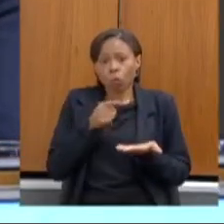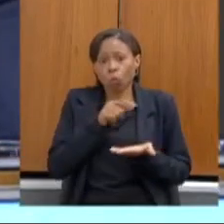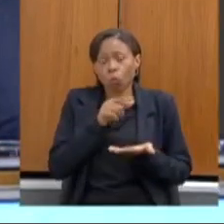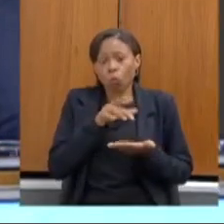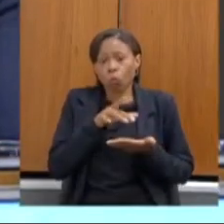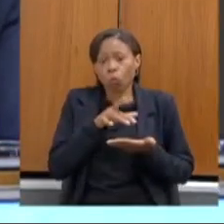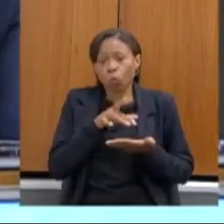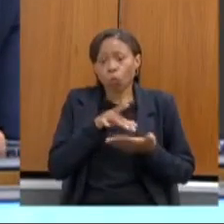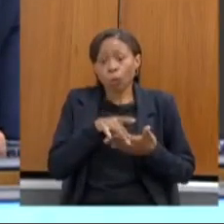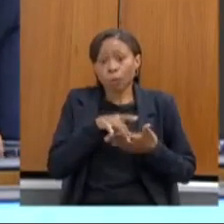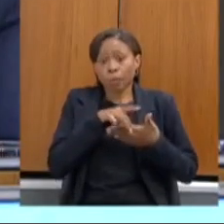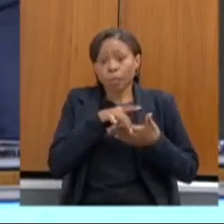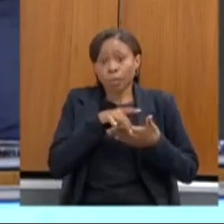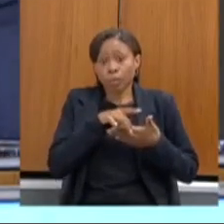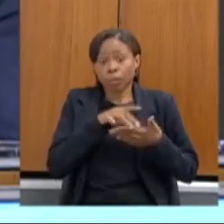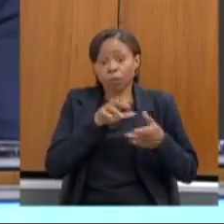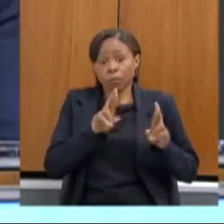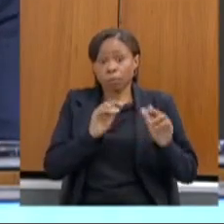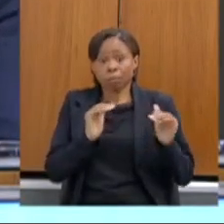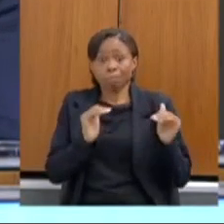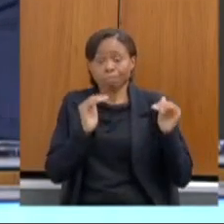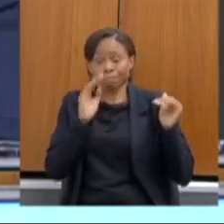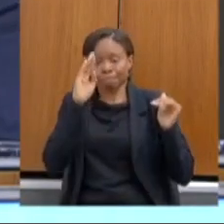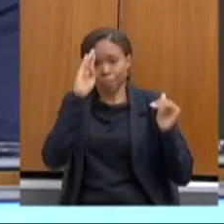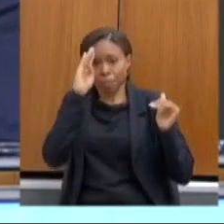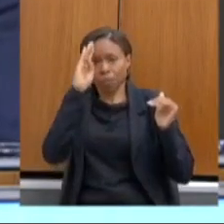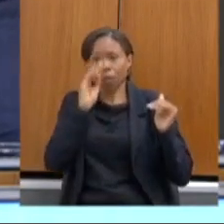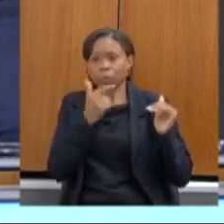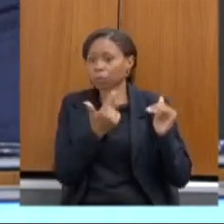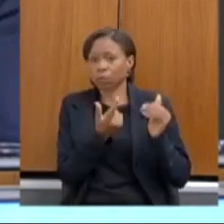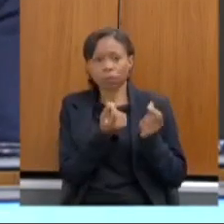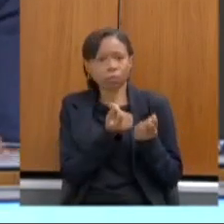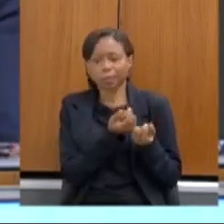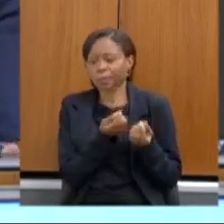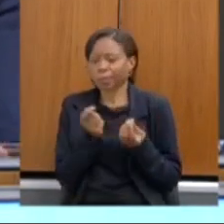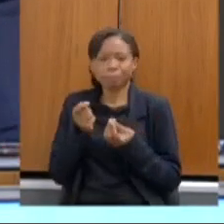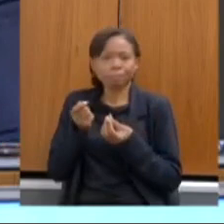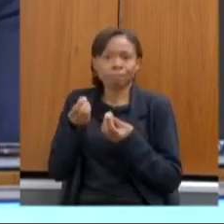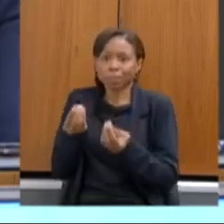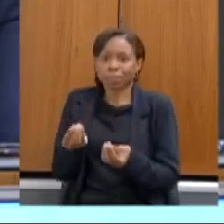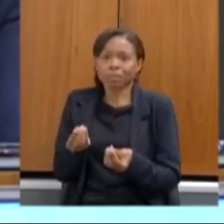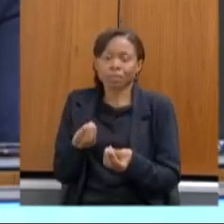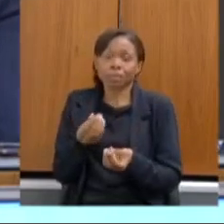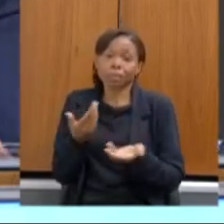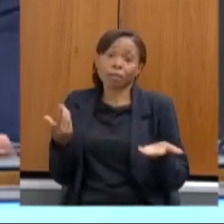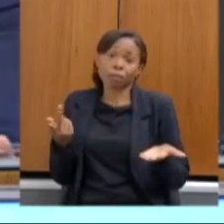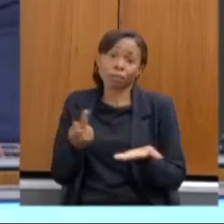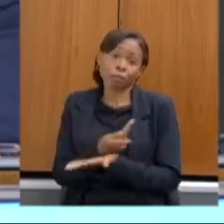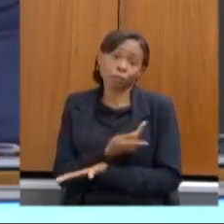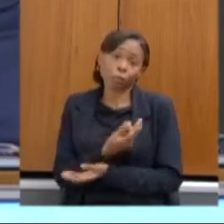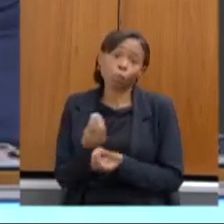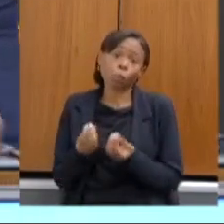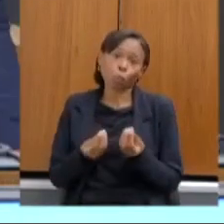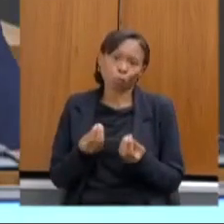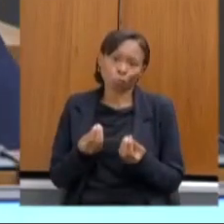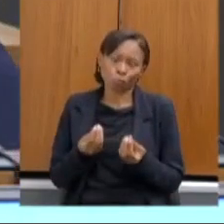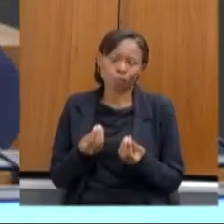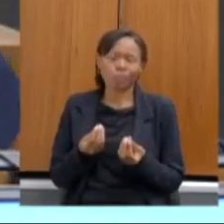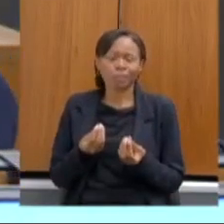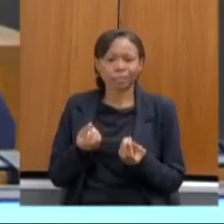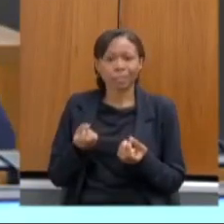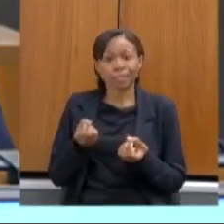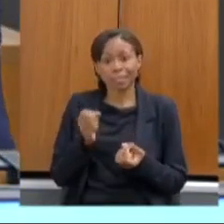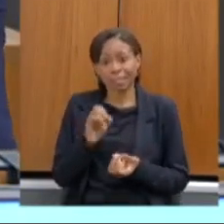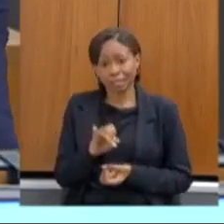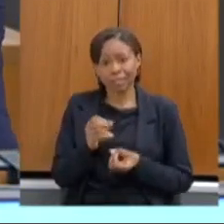majoritário não tem dinheiro para colocar é justamente com a privatização é justamente uma privatização